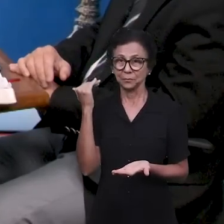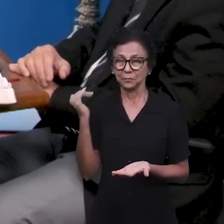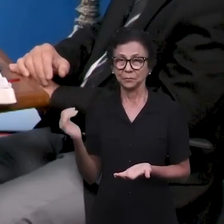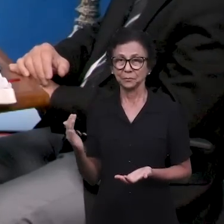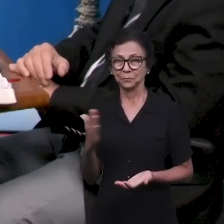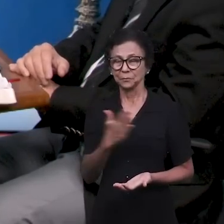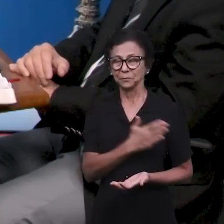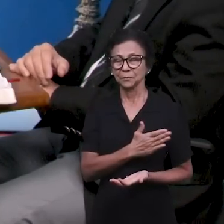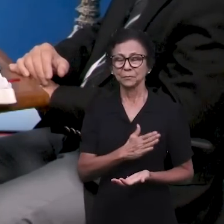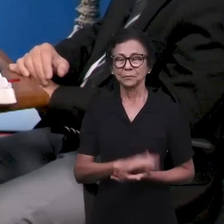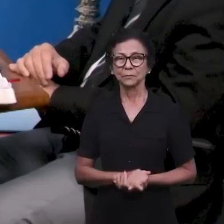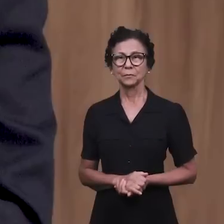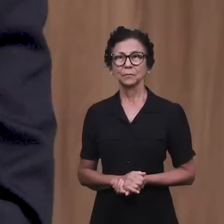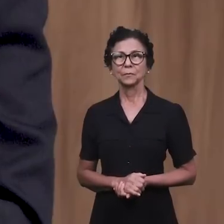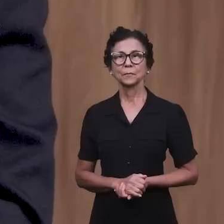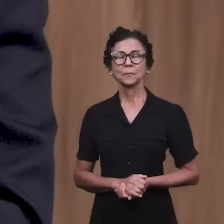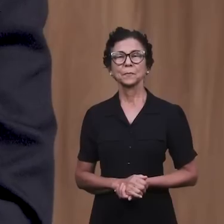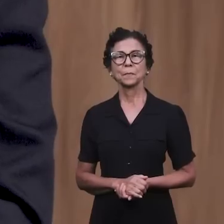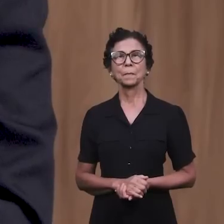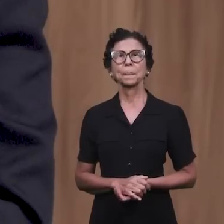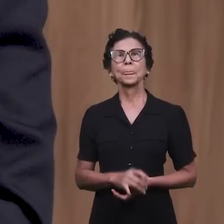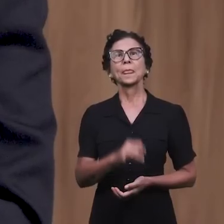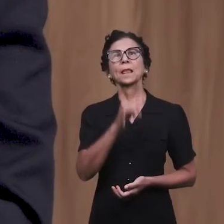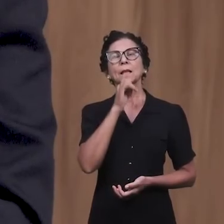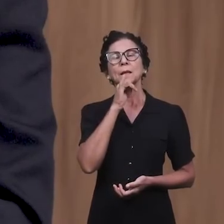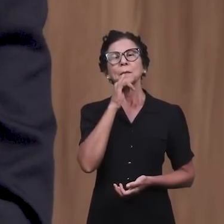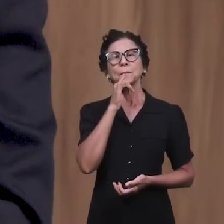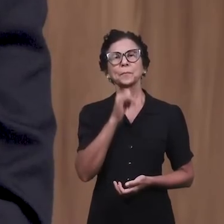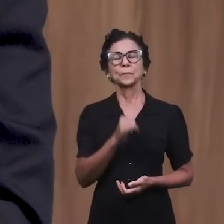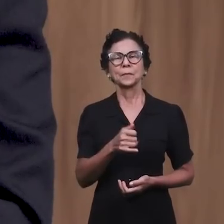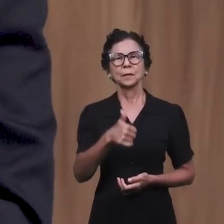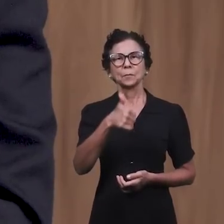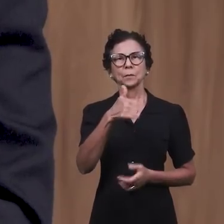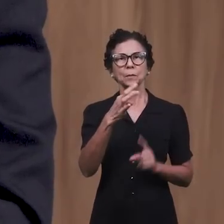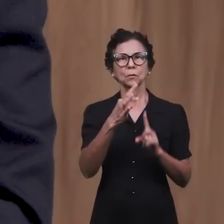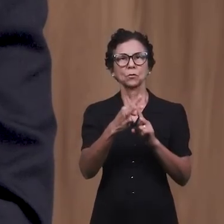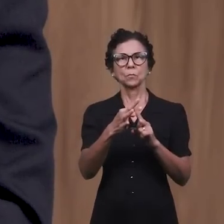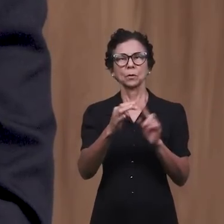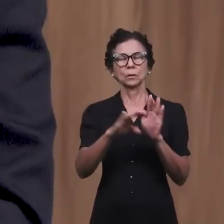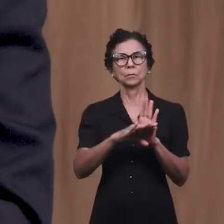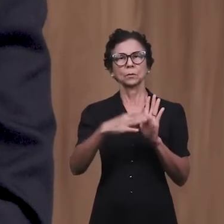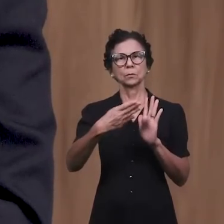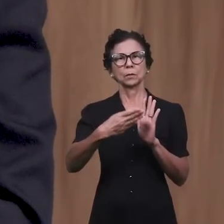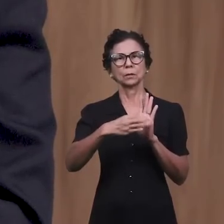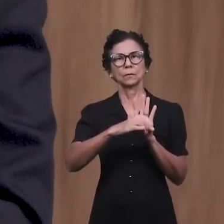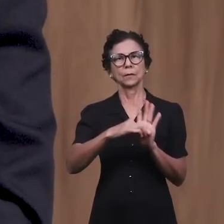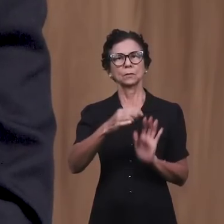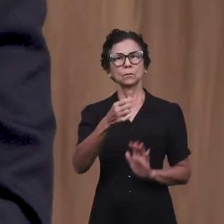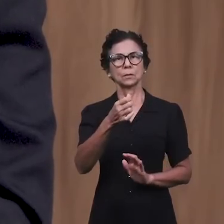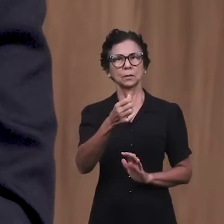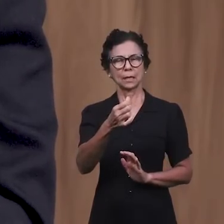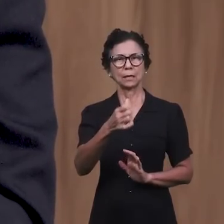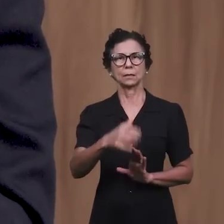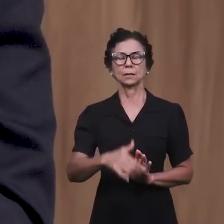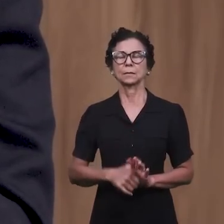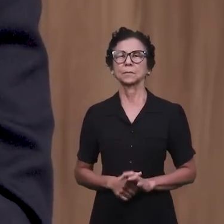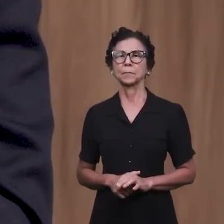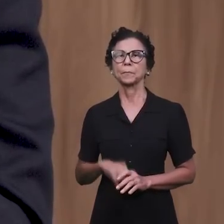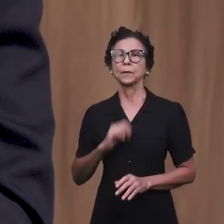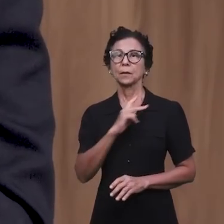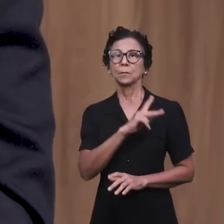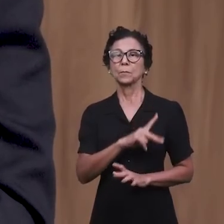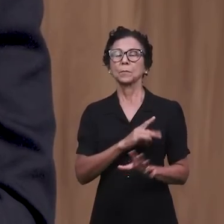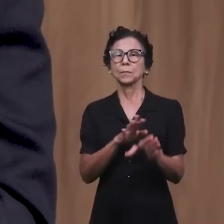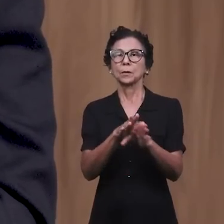com relação à ética pastoral. Por exemplo, 1 Timóteo capítulo 4, verso 6, a recomendação que